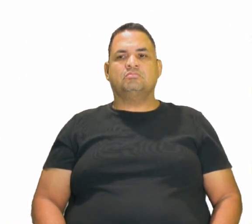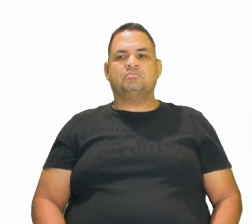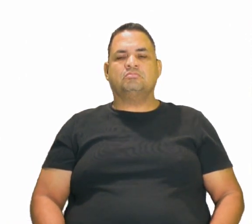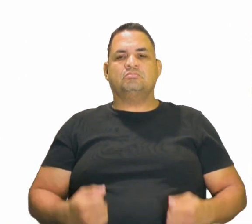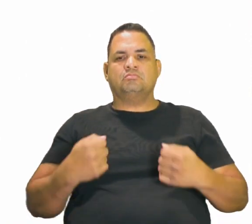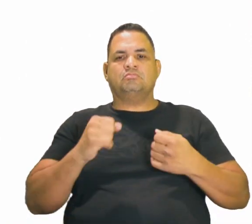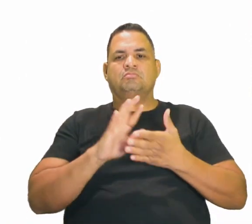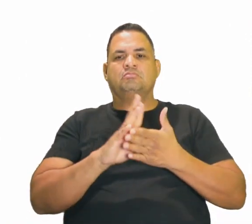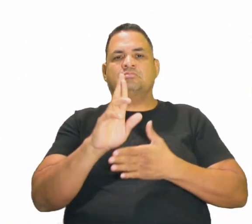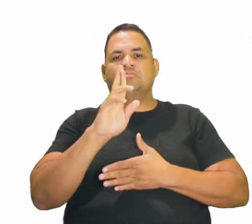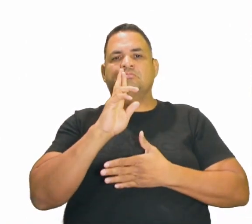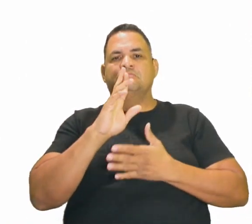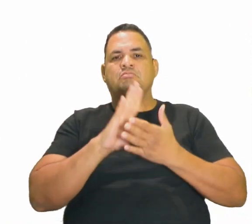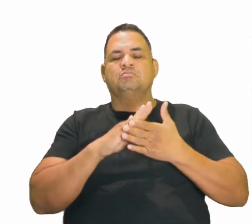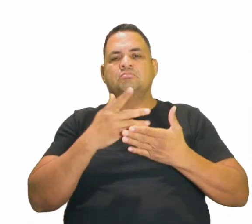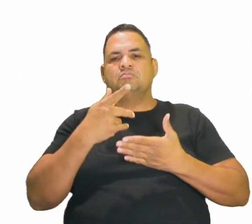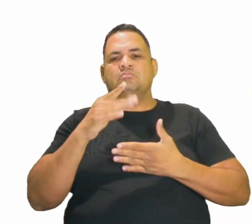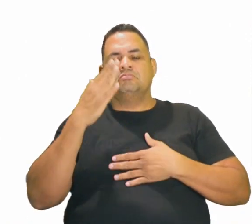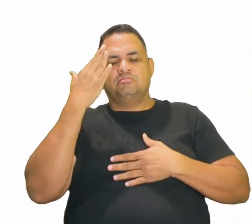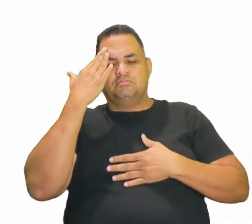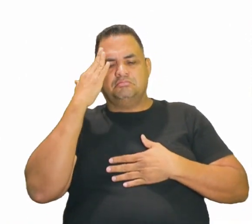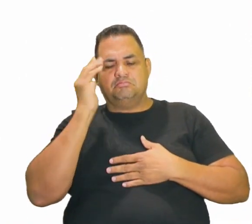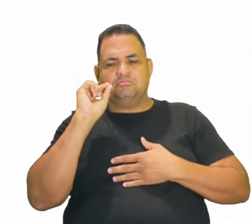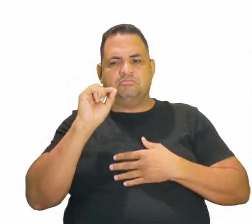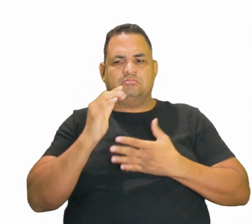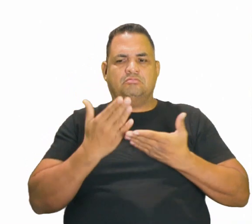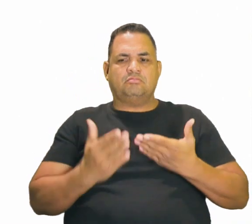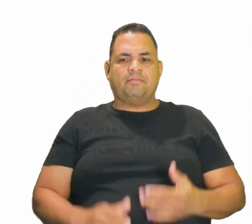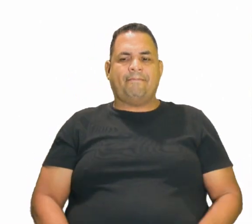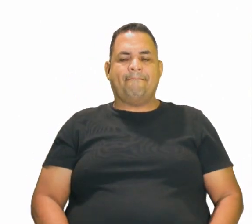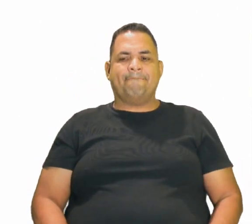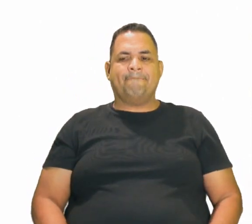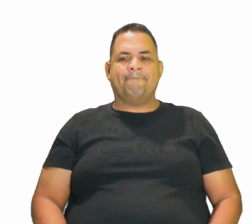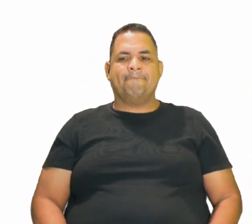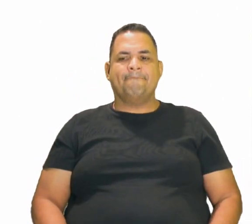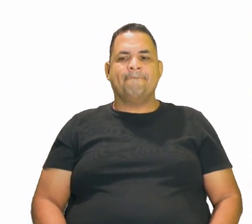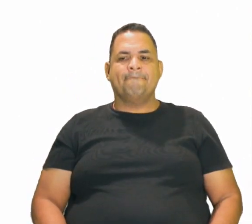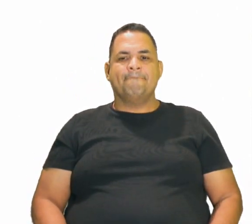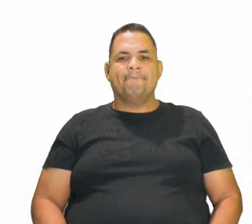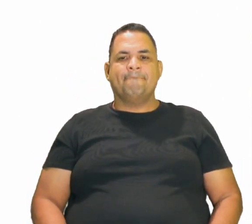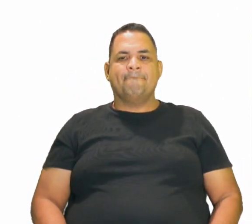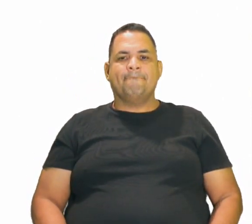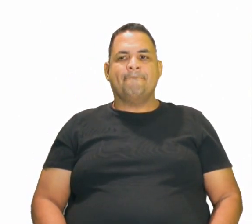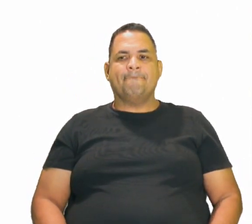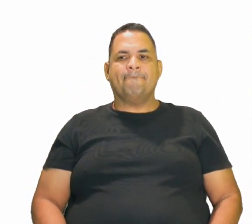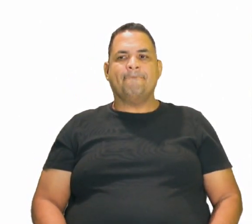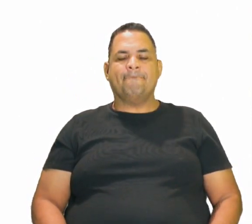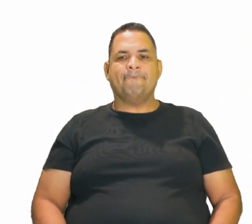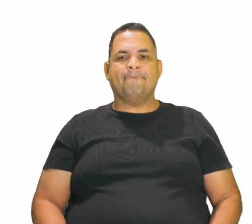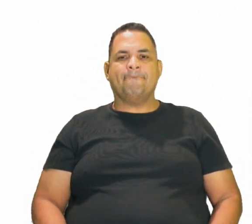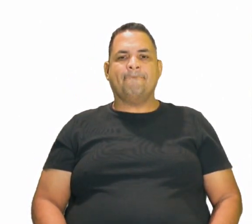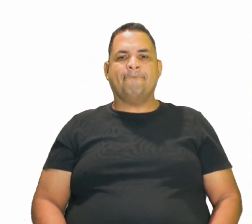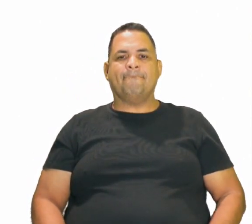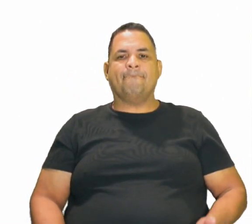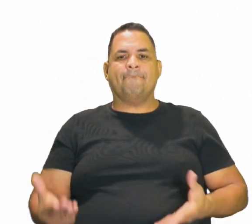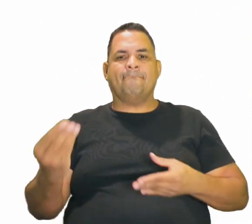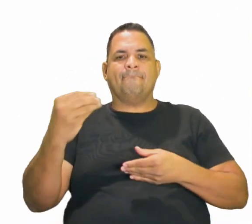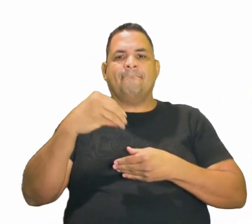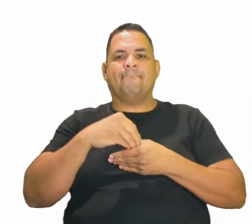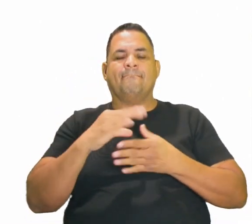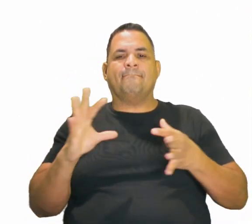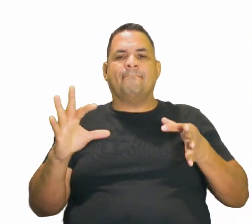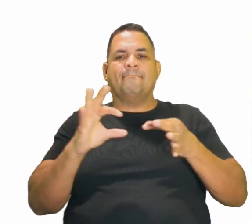vocês podem Responder qual a sua concepção do que você entendeu sobre esse contexto